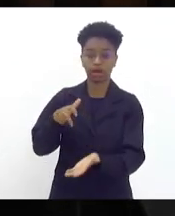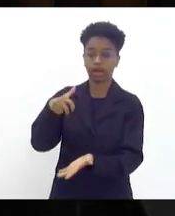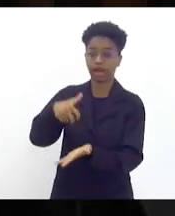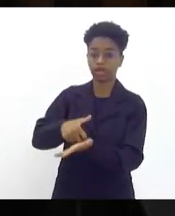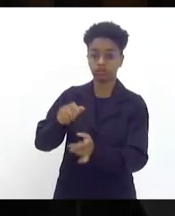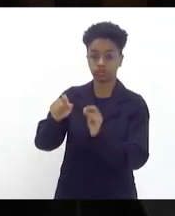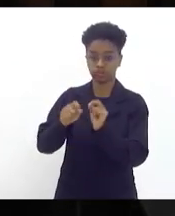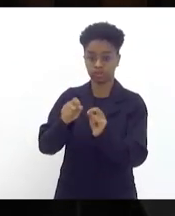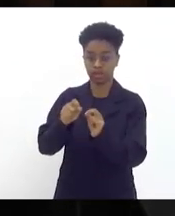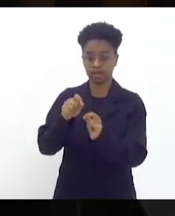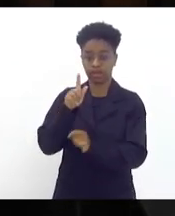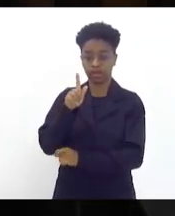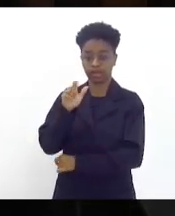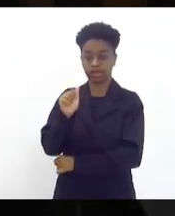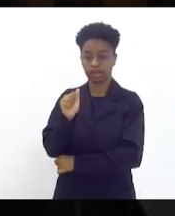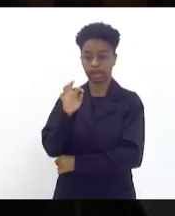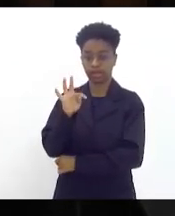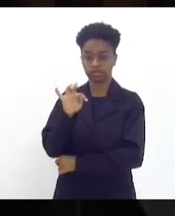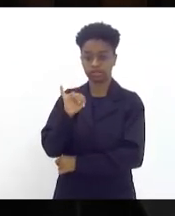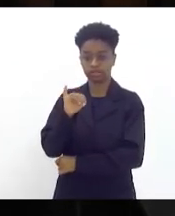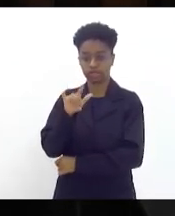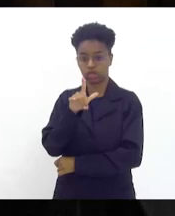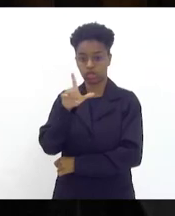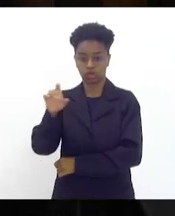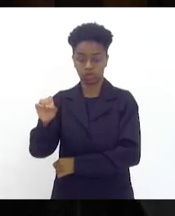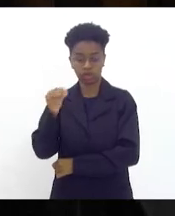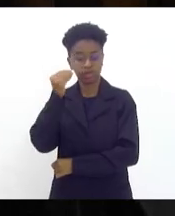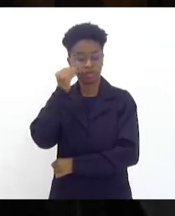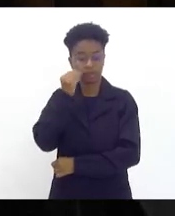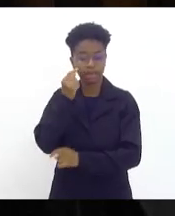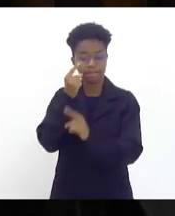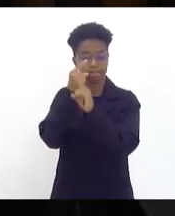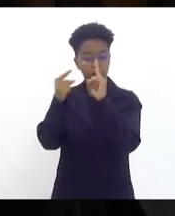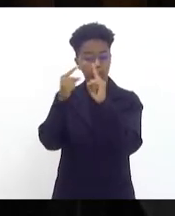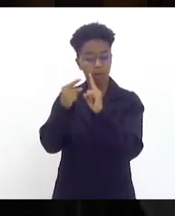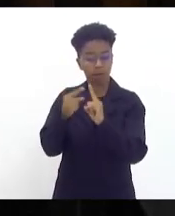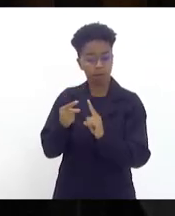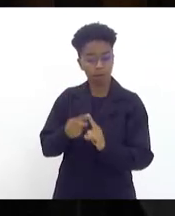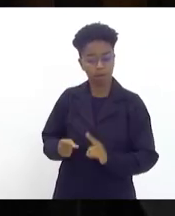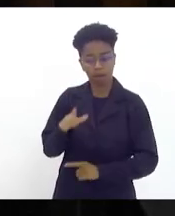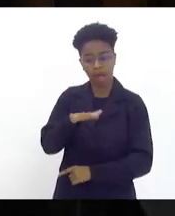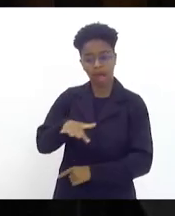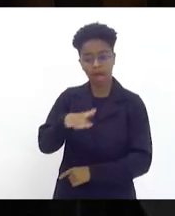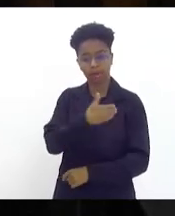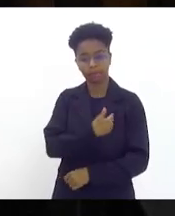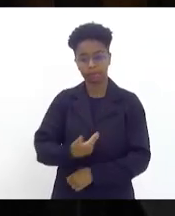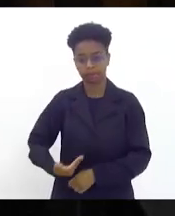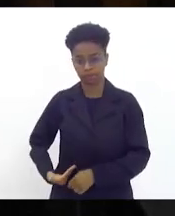em gatilhos para proibir no serviço público Federal